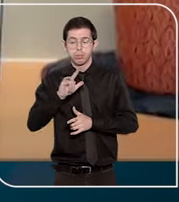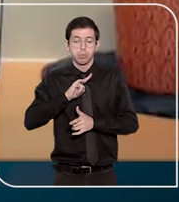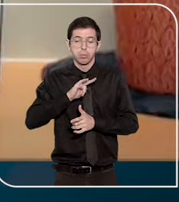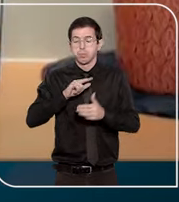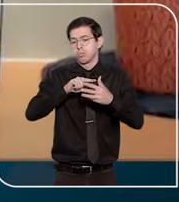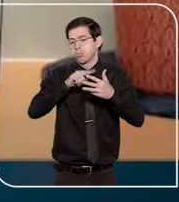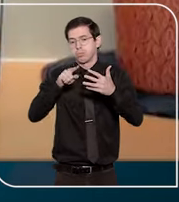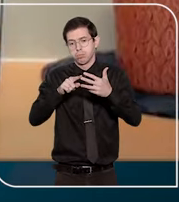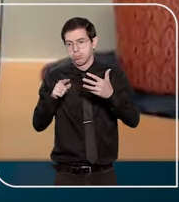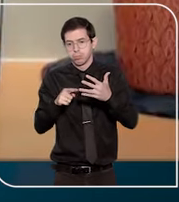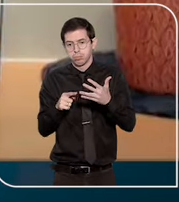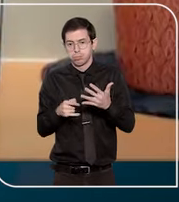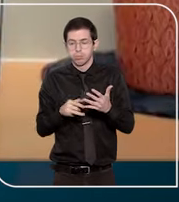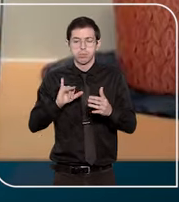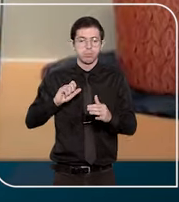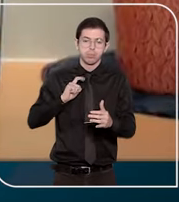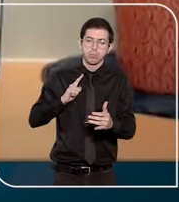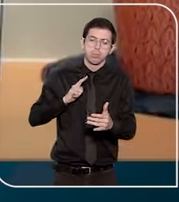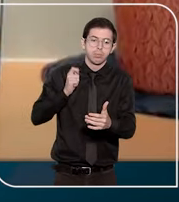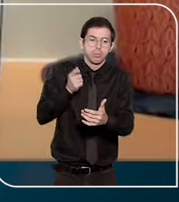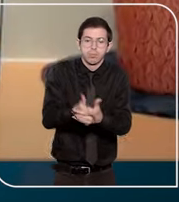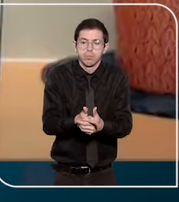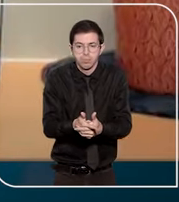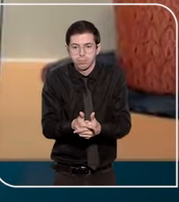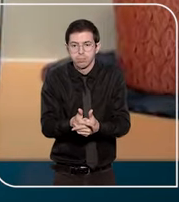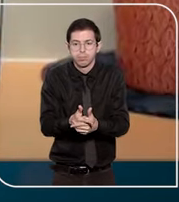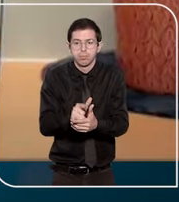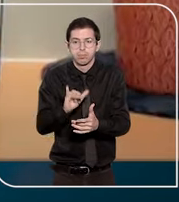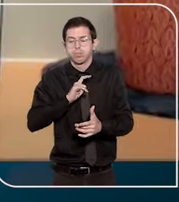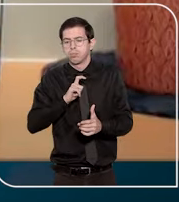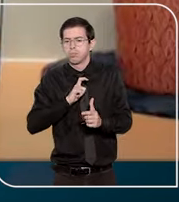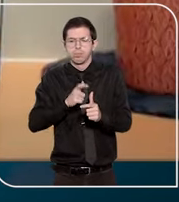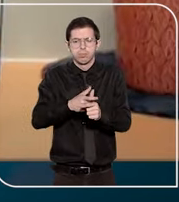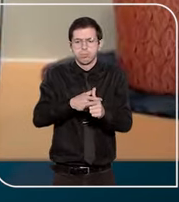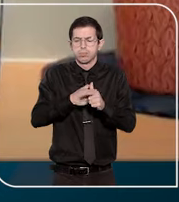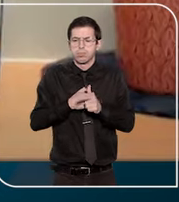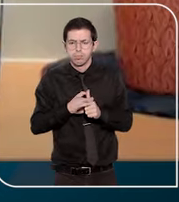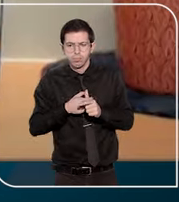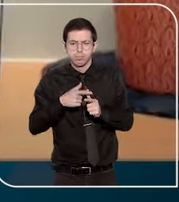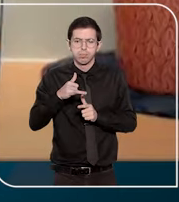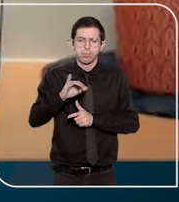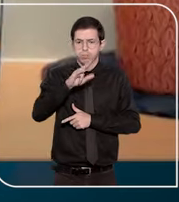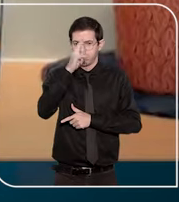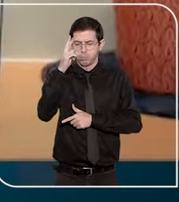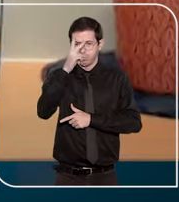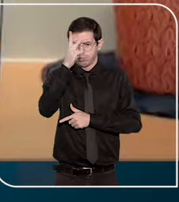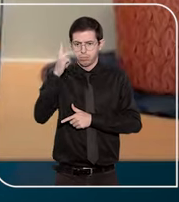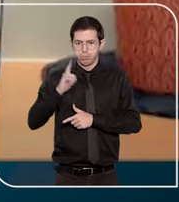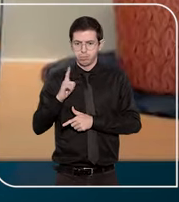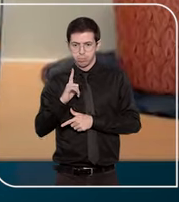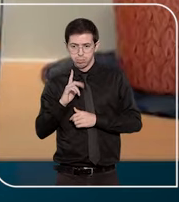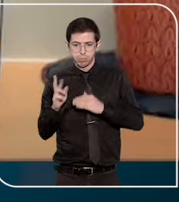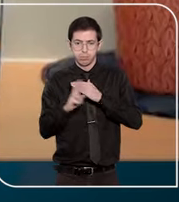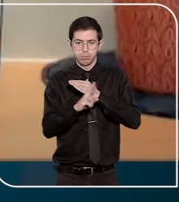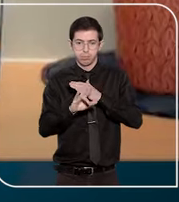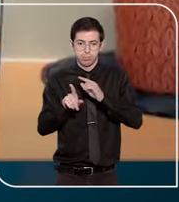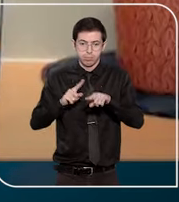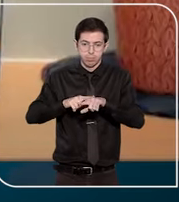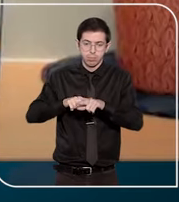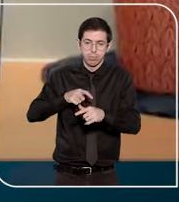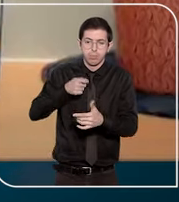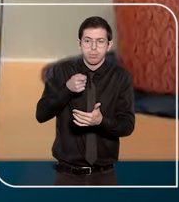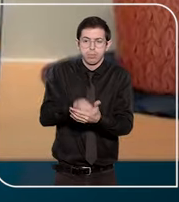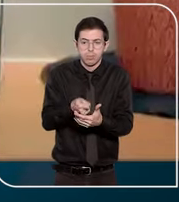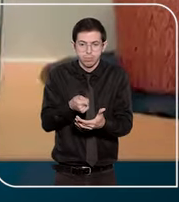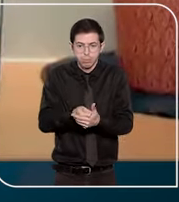instância, o pagamento de eventual multa que o recorrente foi condenado quando obrigatório e requisito